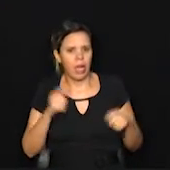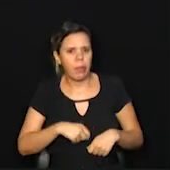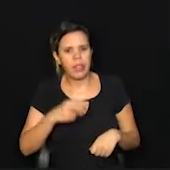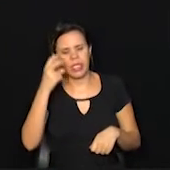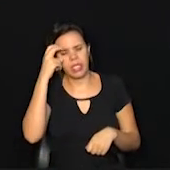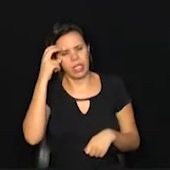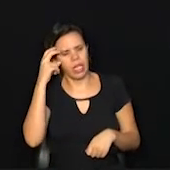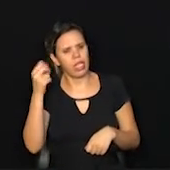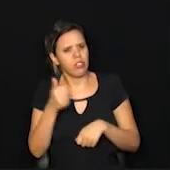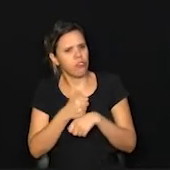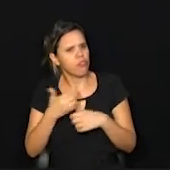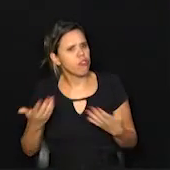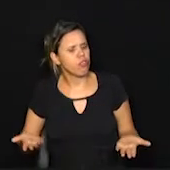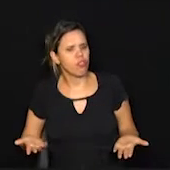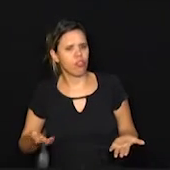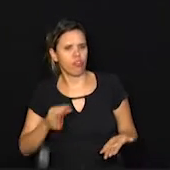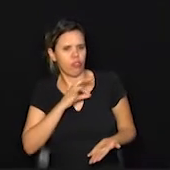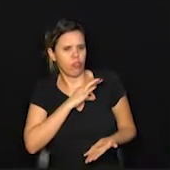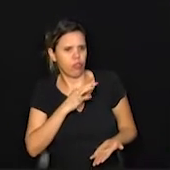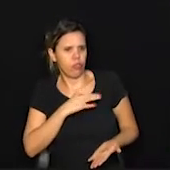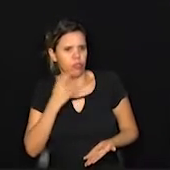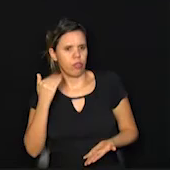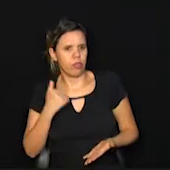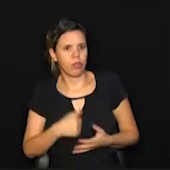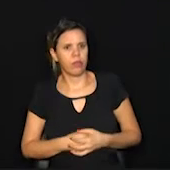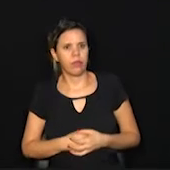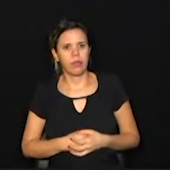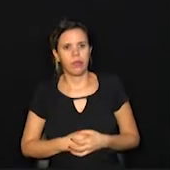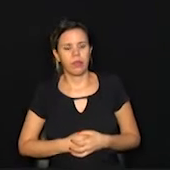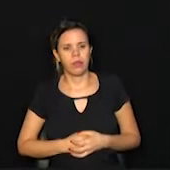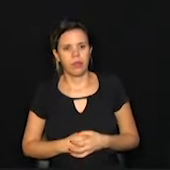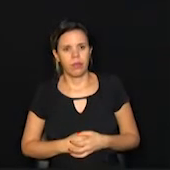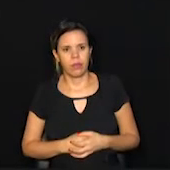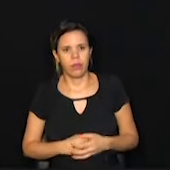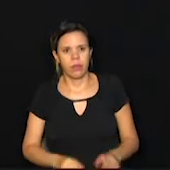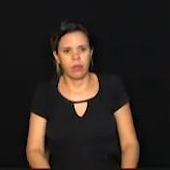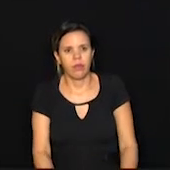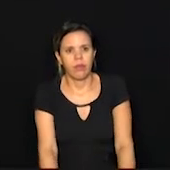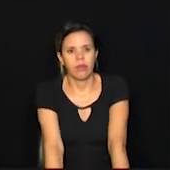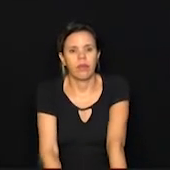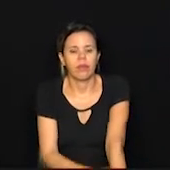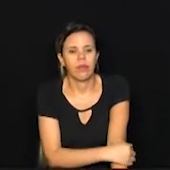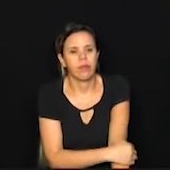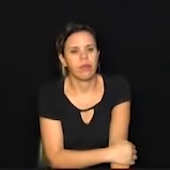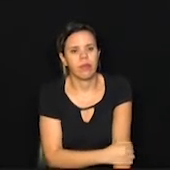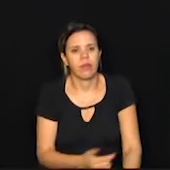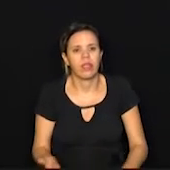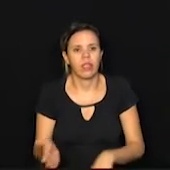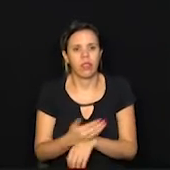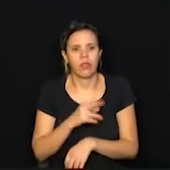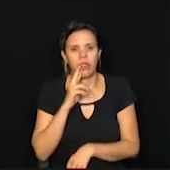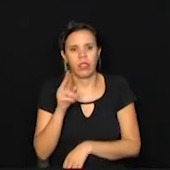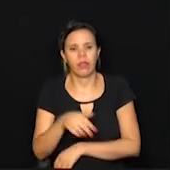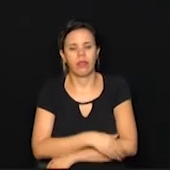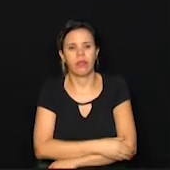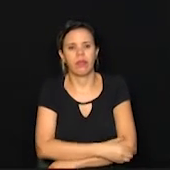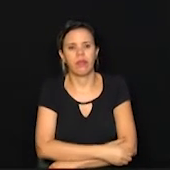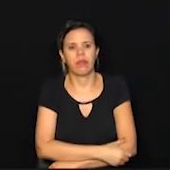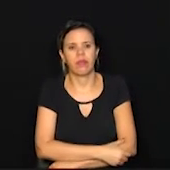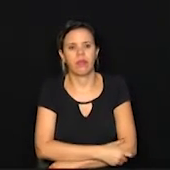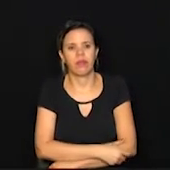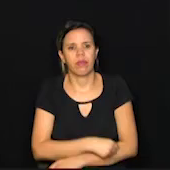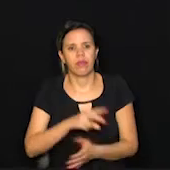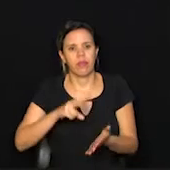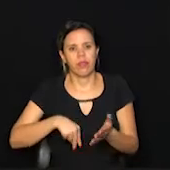isso e eu sei um amigo nosso algeri e antes de você responder eu vou ler aqui